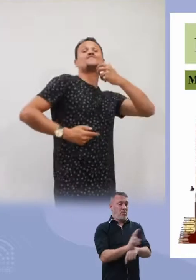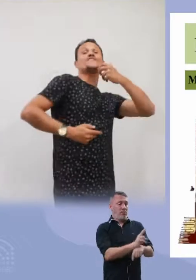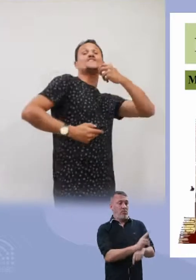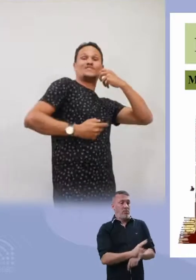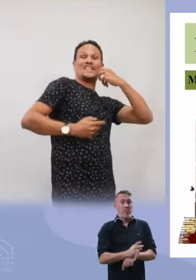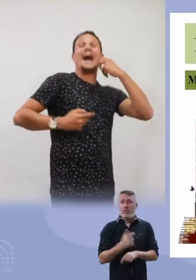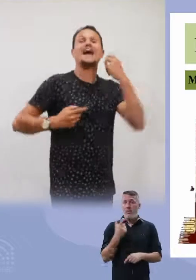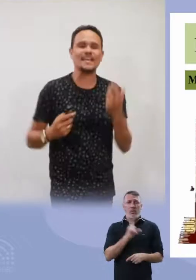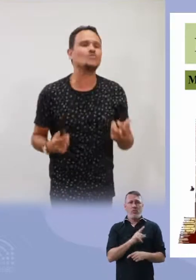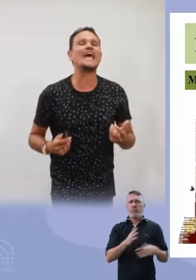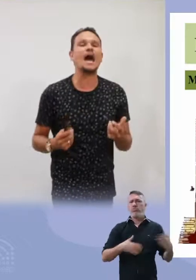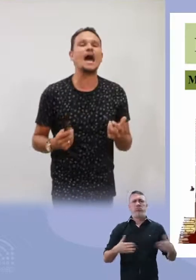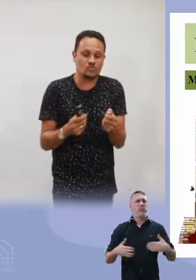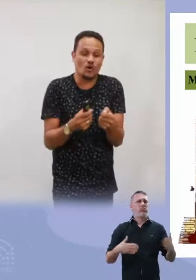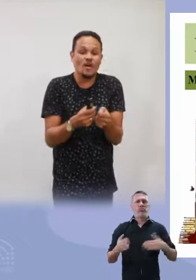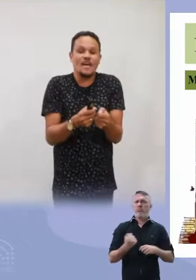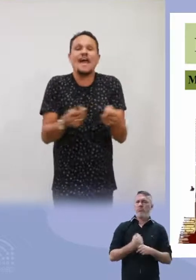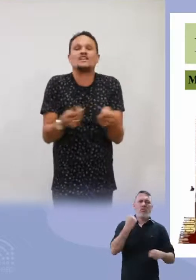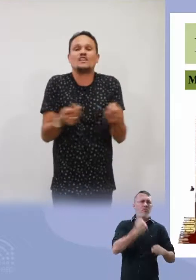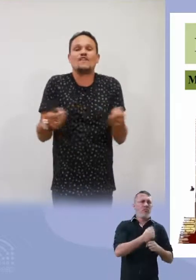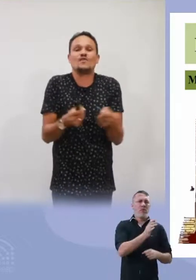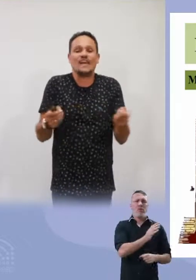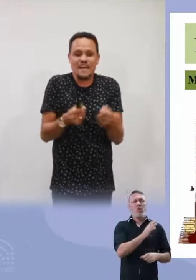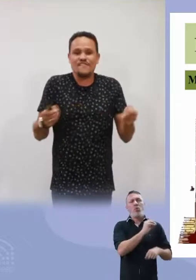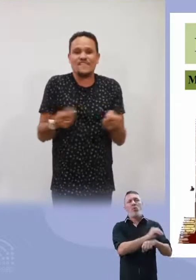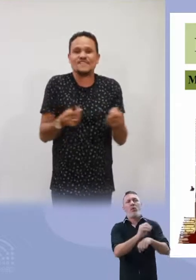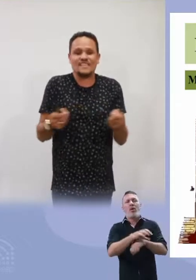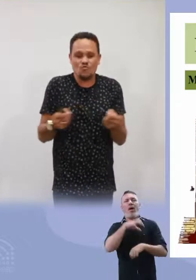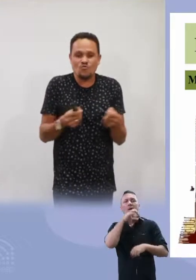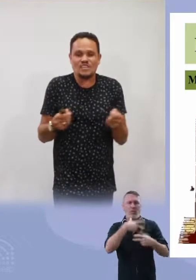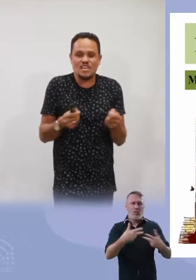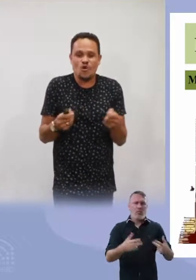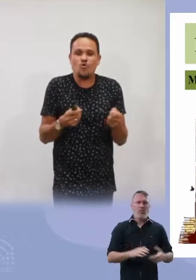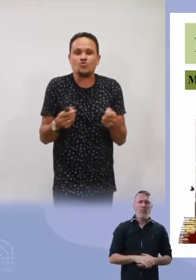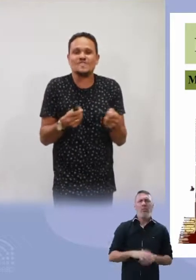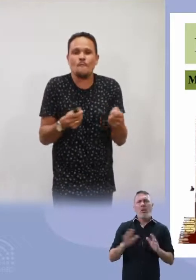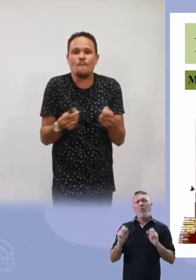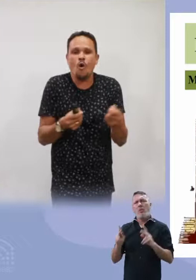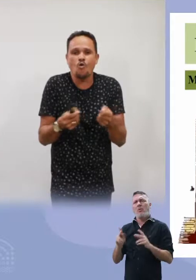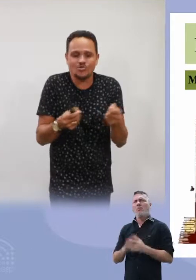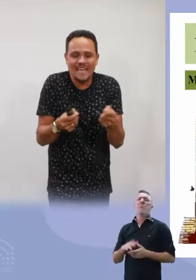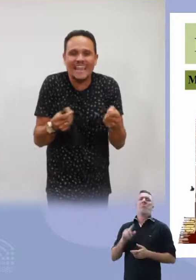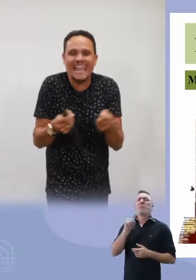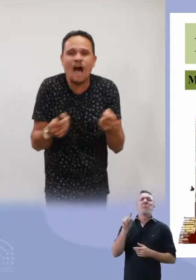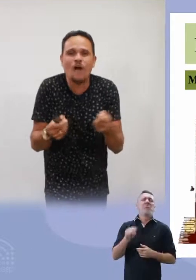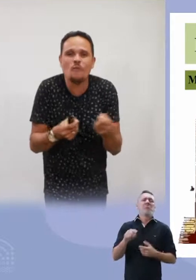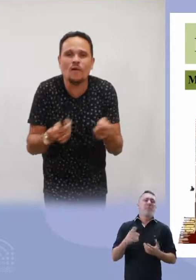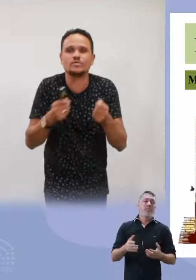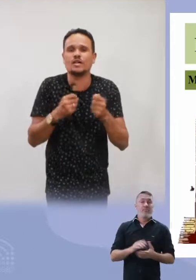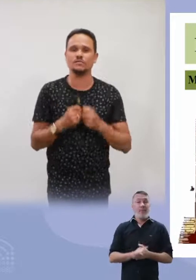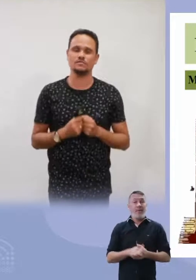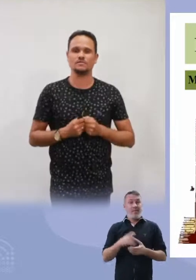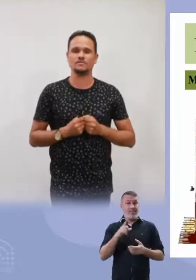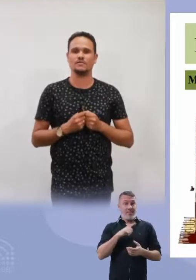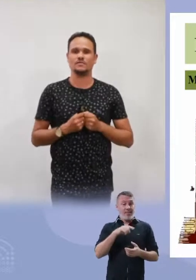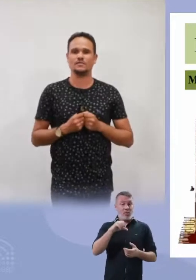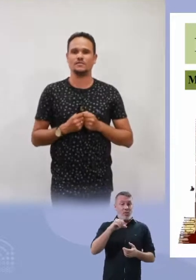vou poder fazer um tear. O que é um tear, professor? É aquele que vai o quê? Fazer com que eu consiga modelar o meu